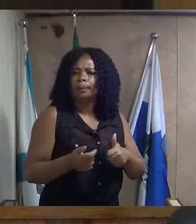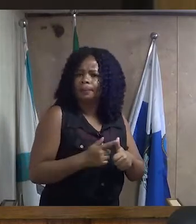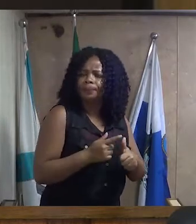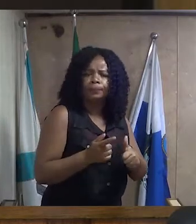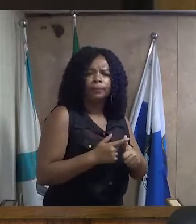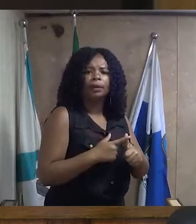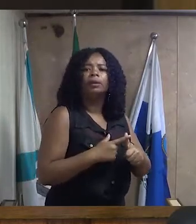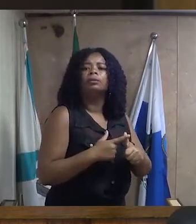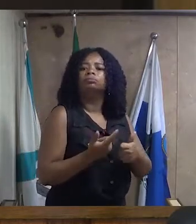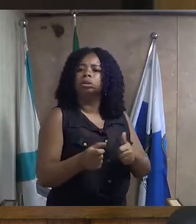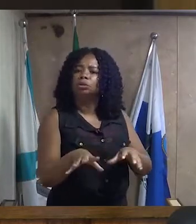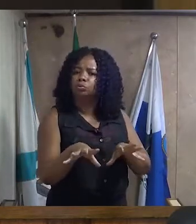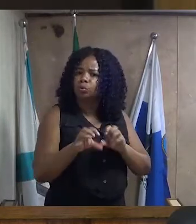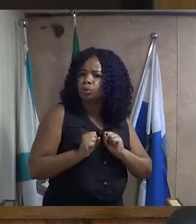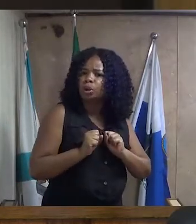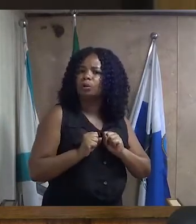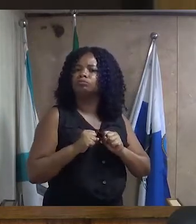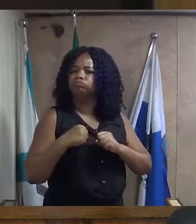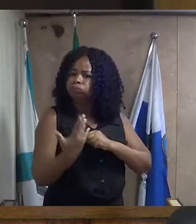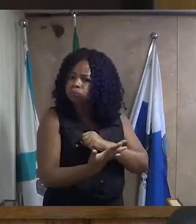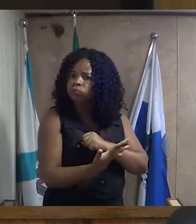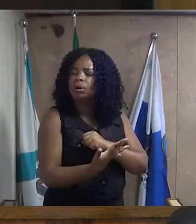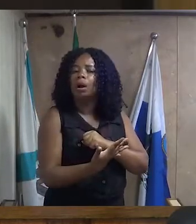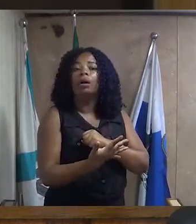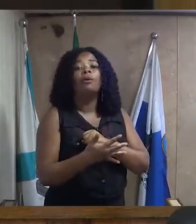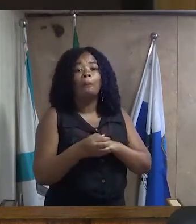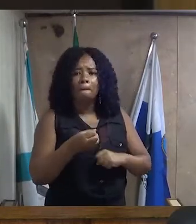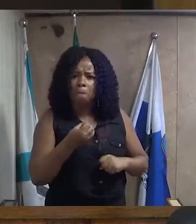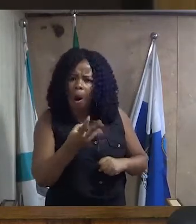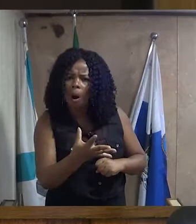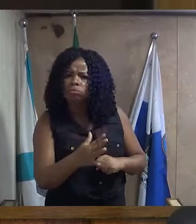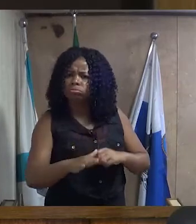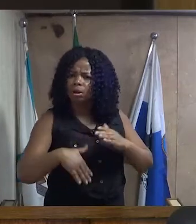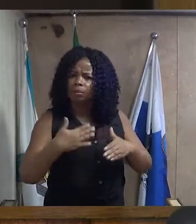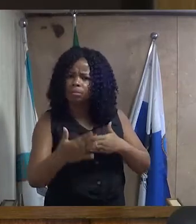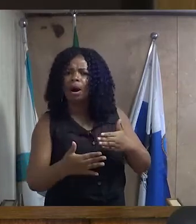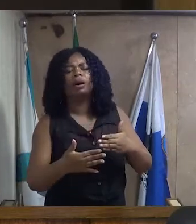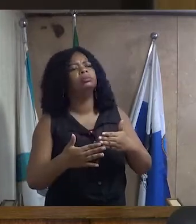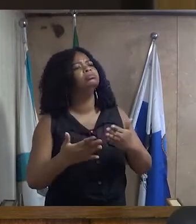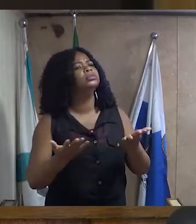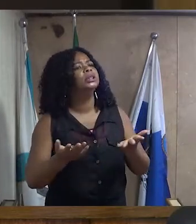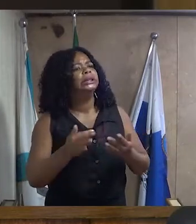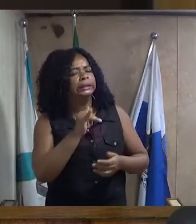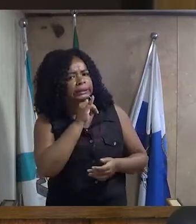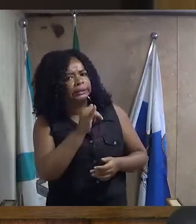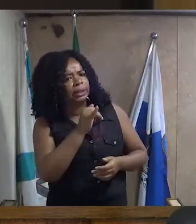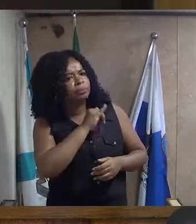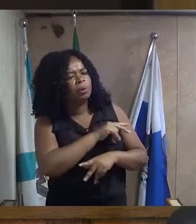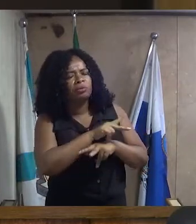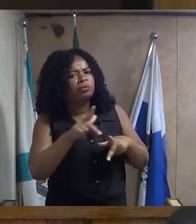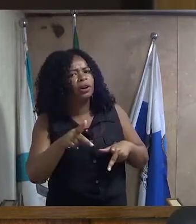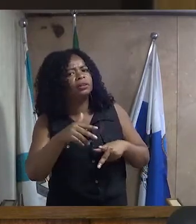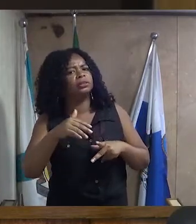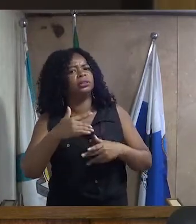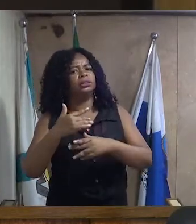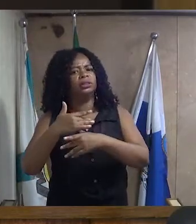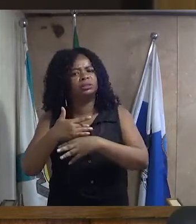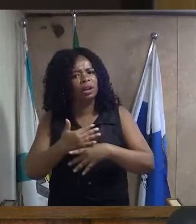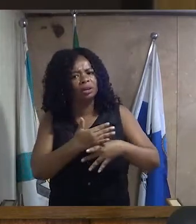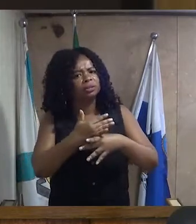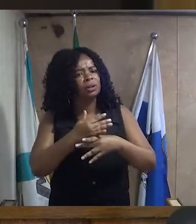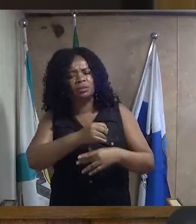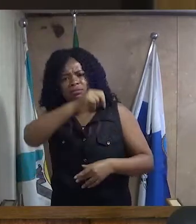vírus e fez realmente um sucesso, um exemplo para muitas cidades. O prefeito também mostrou reis,